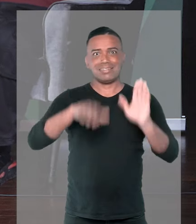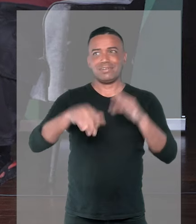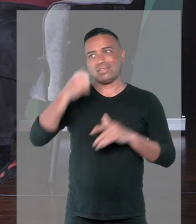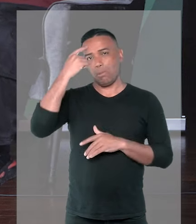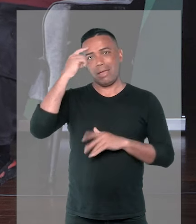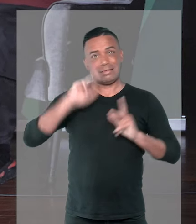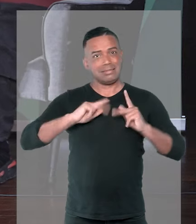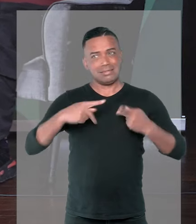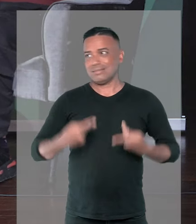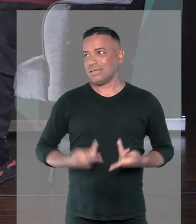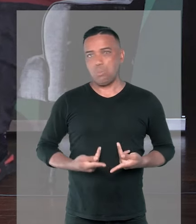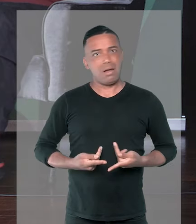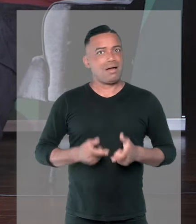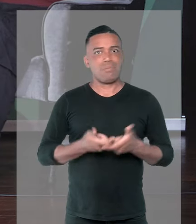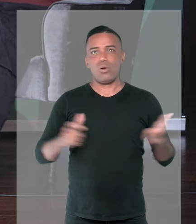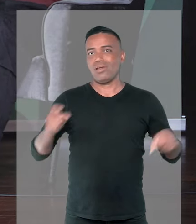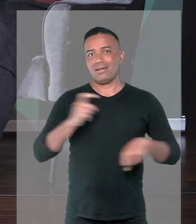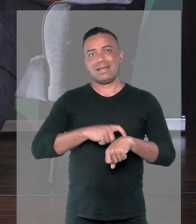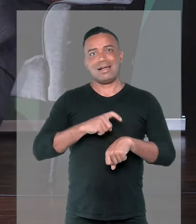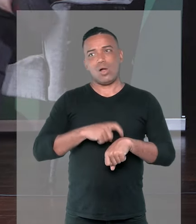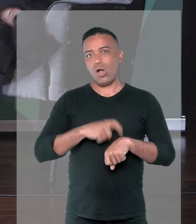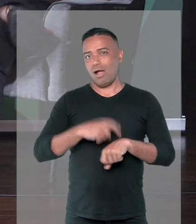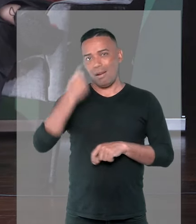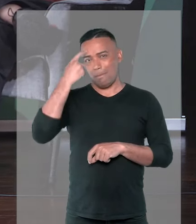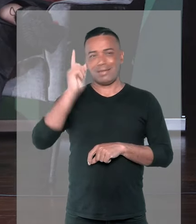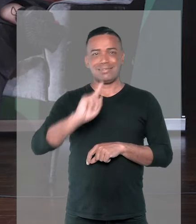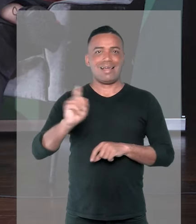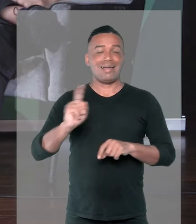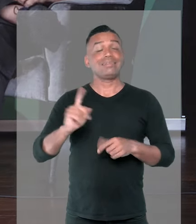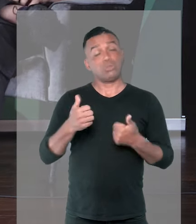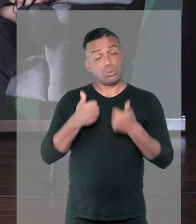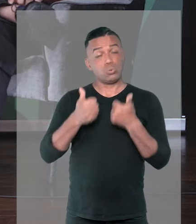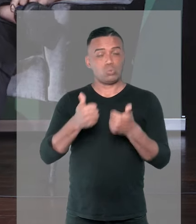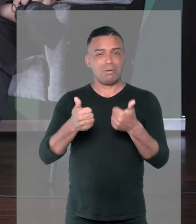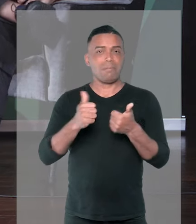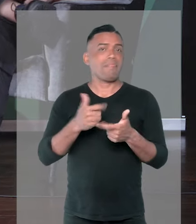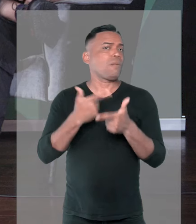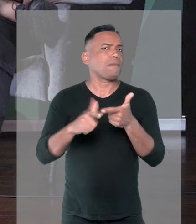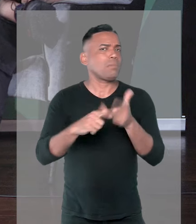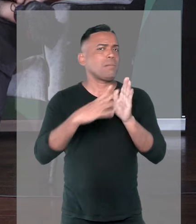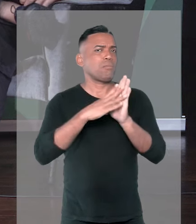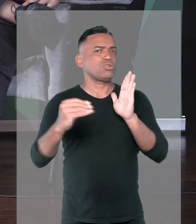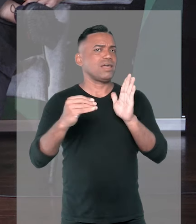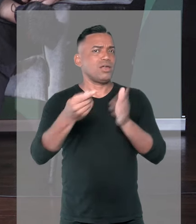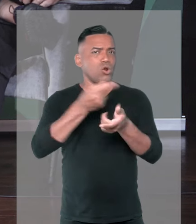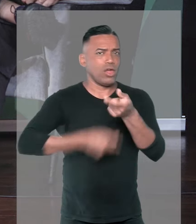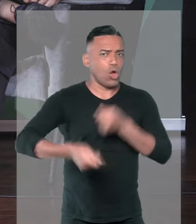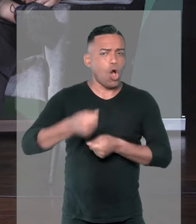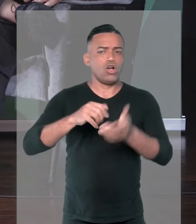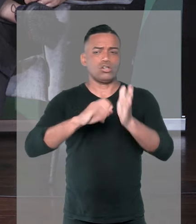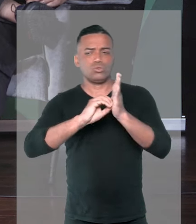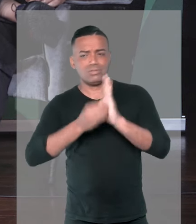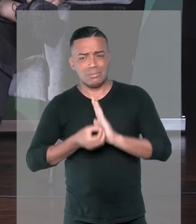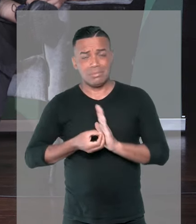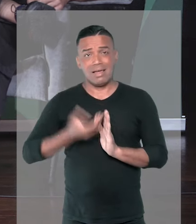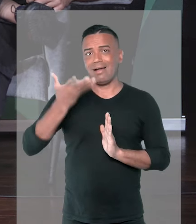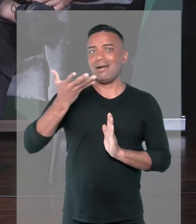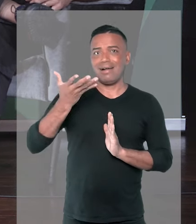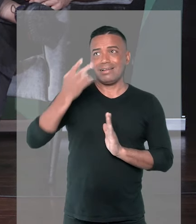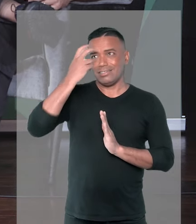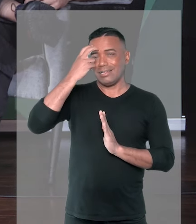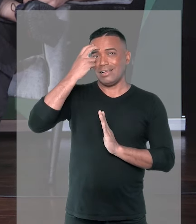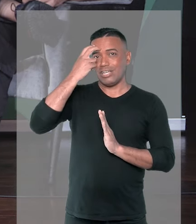né maioria das vezes não pensa Então tá tudo bem Entendeu então tá tudo bem mas o problema de modelo de negócio de sustentabilidade de modelos de negócios